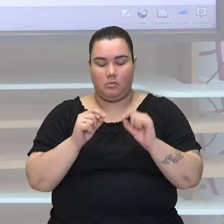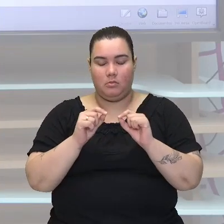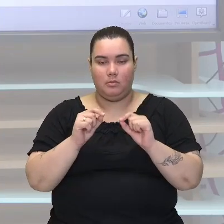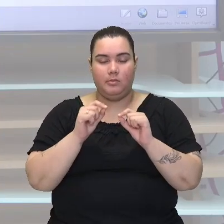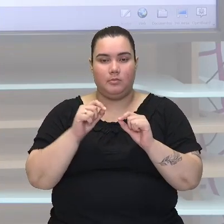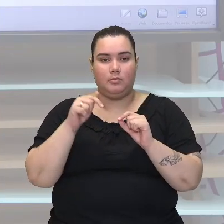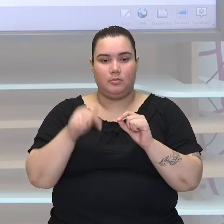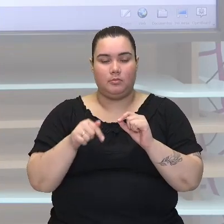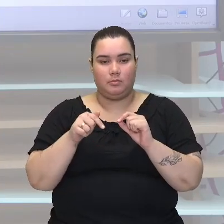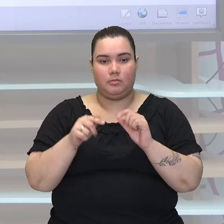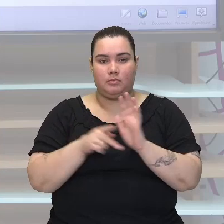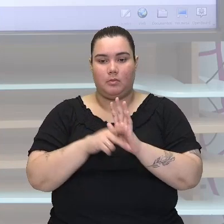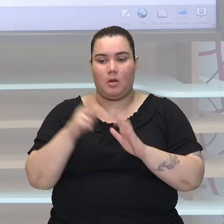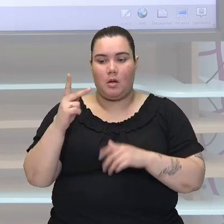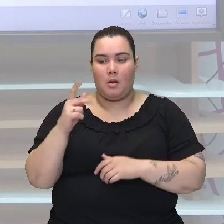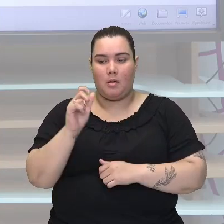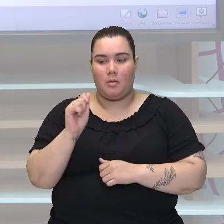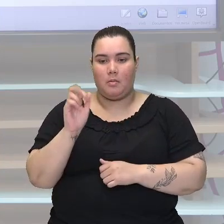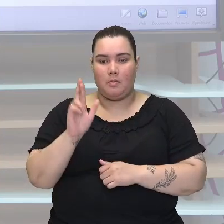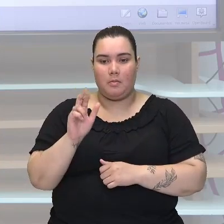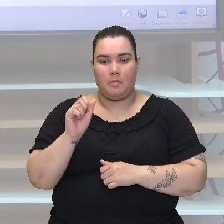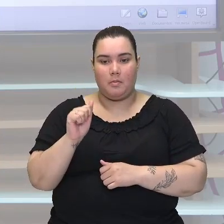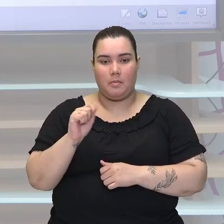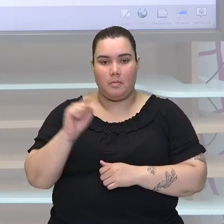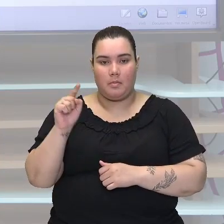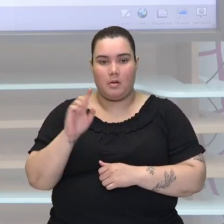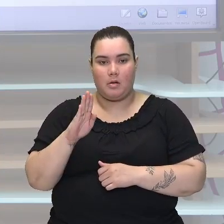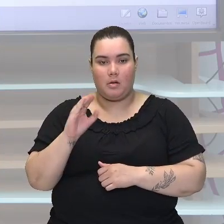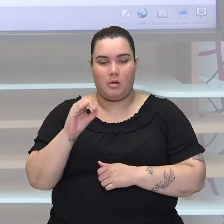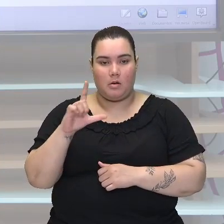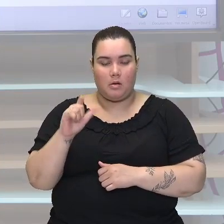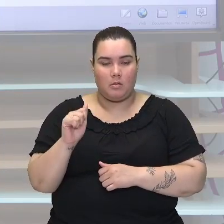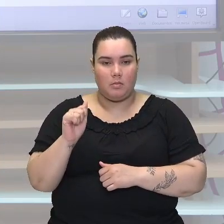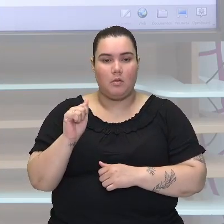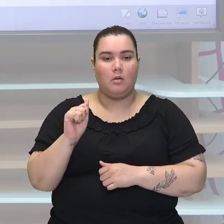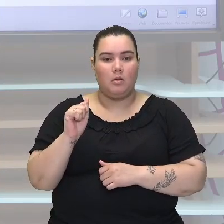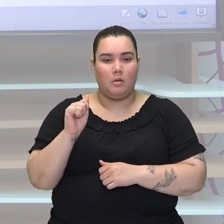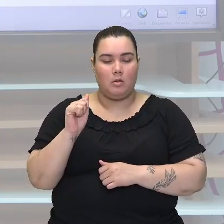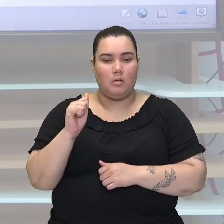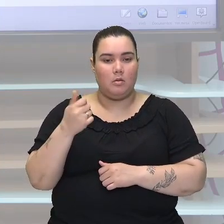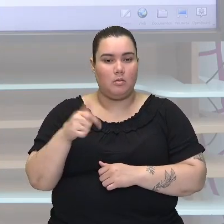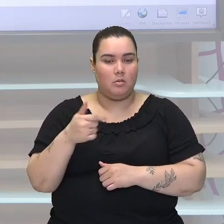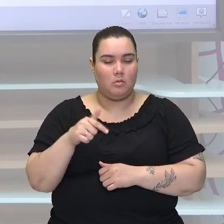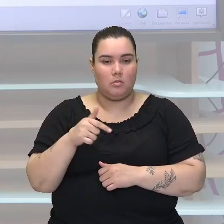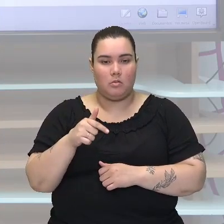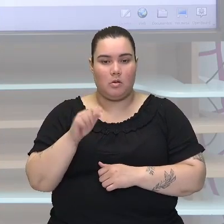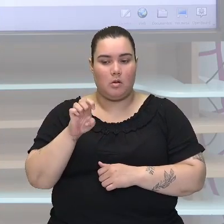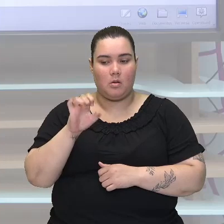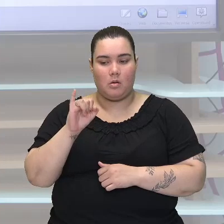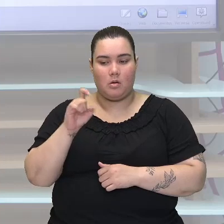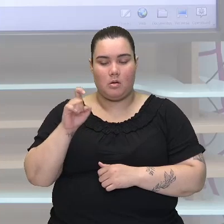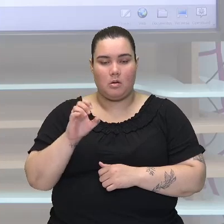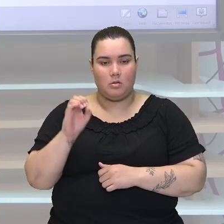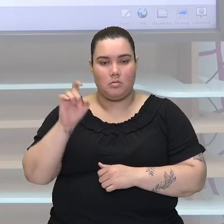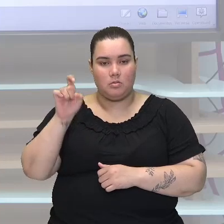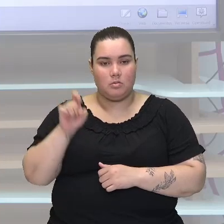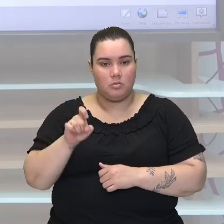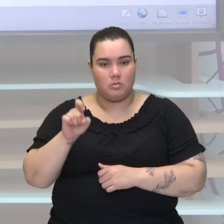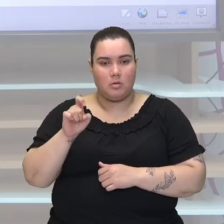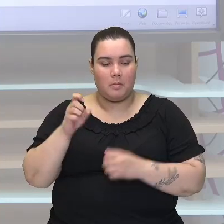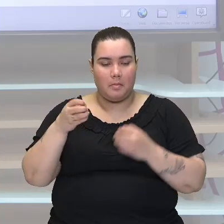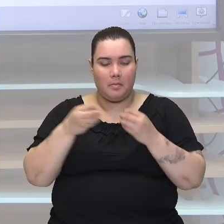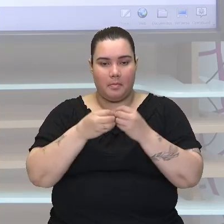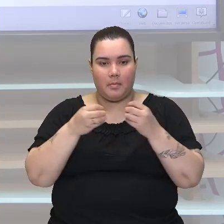essa parábola, que é voltada para baixo, ela não vai interceptar o eixo x, ela não vai encostar